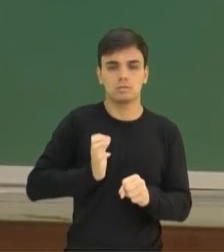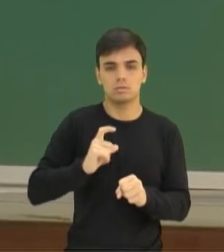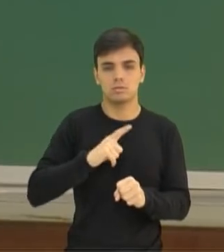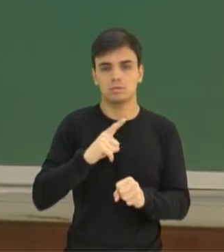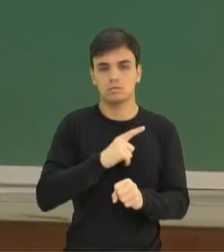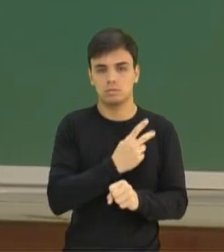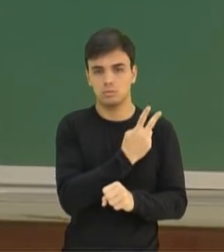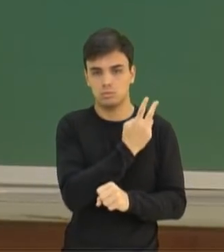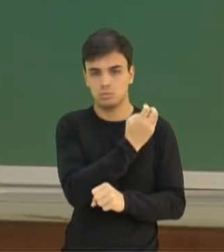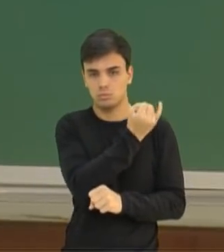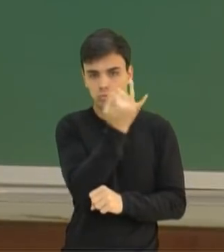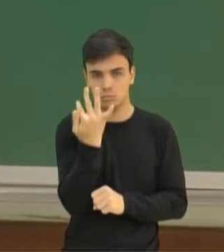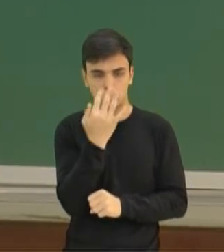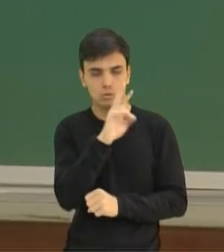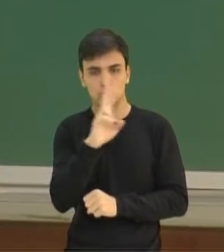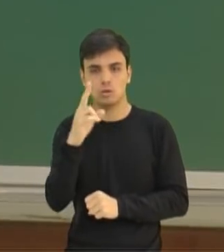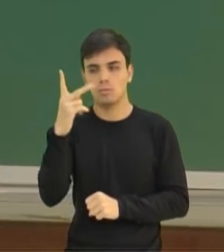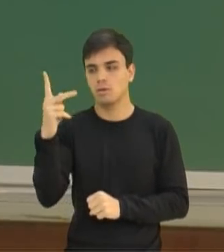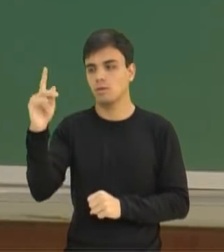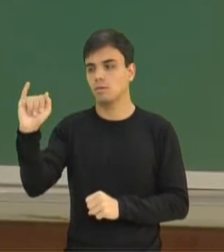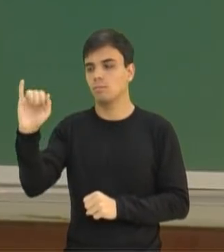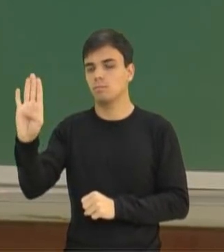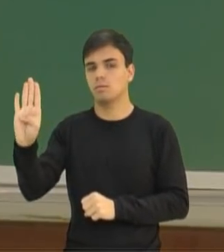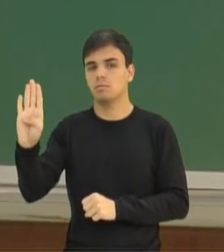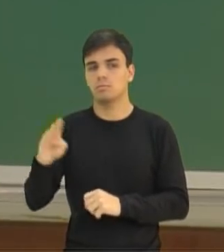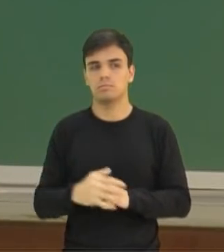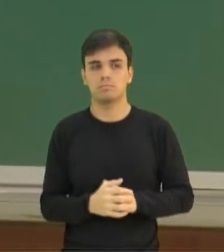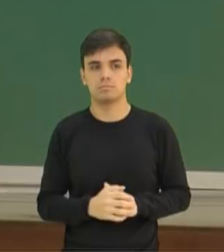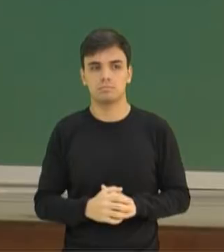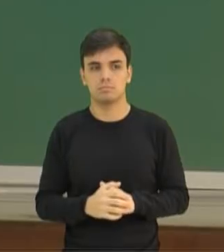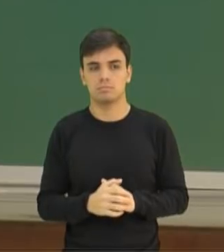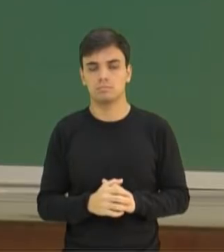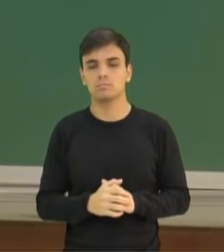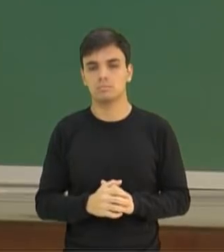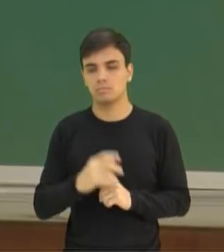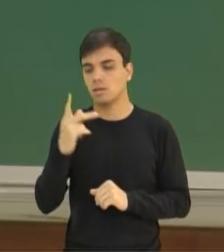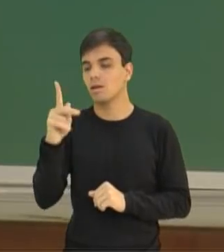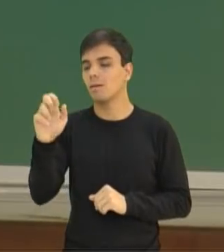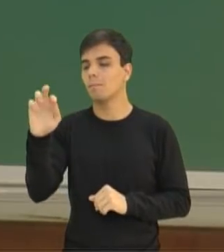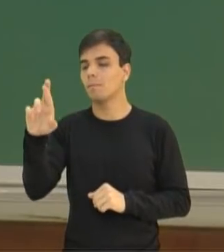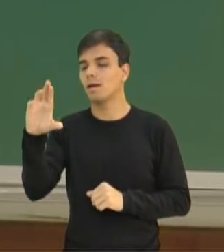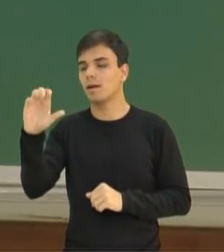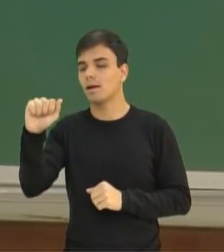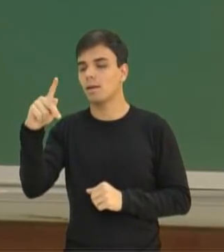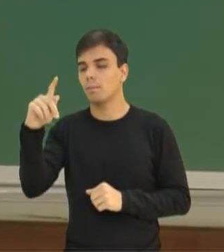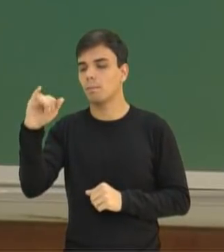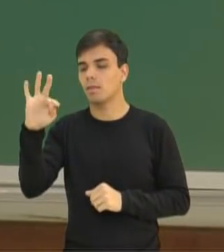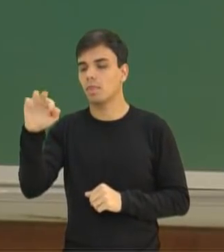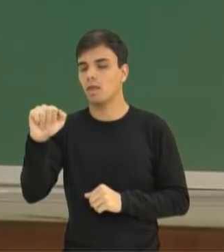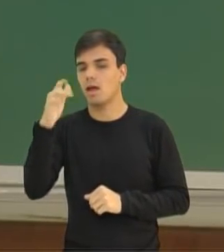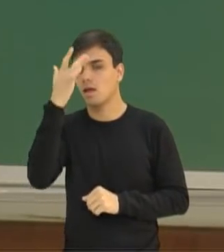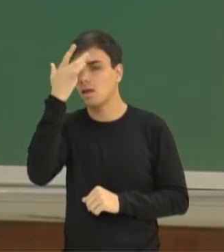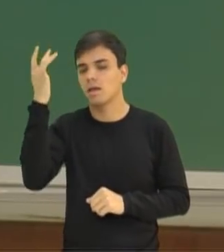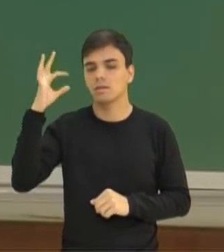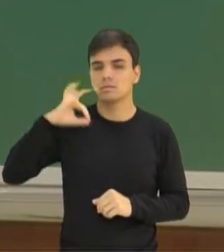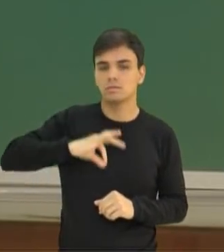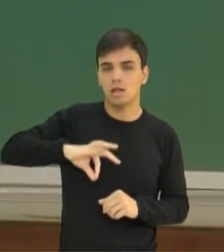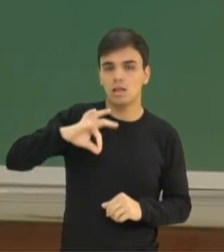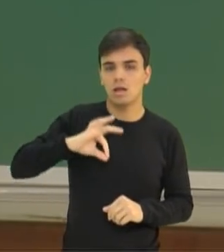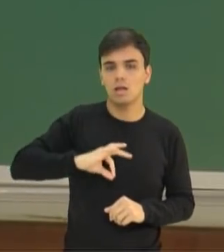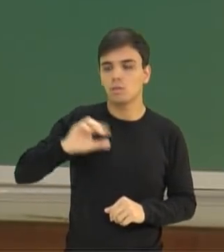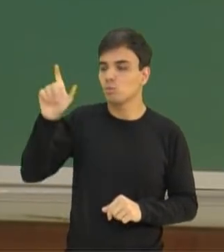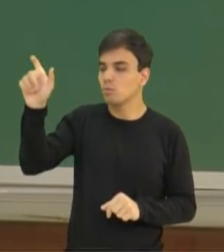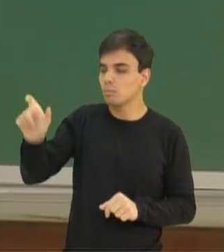de PIB. A renda per capita é a renda por cabeça ou por pessoa, em média, naquela